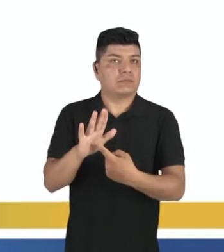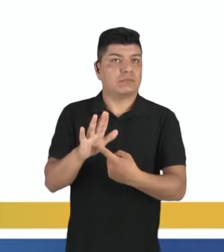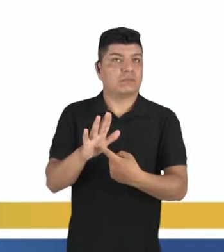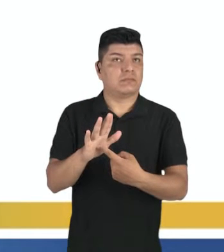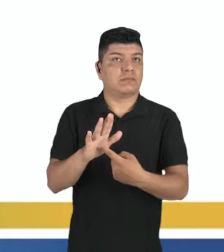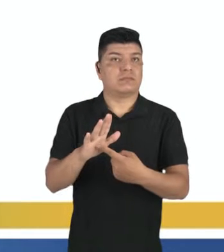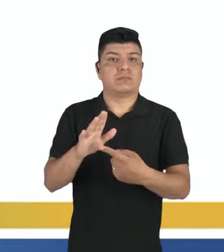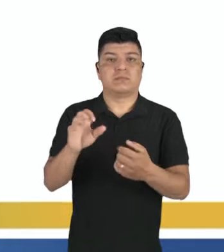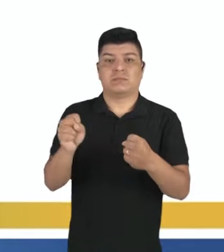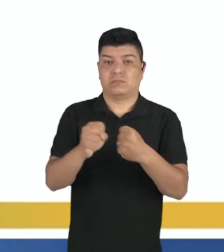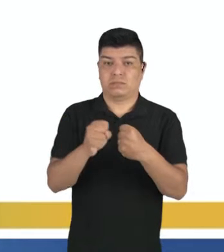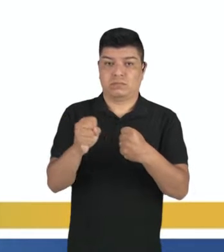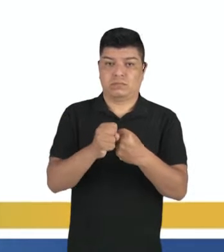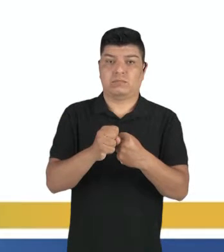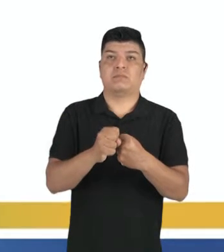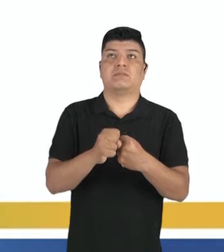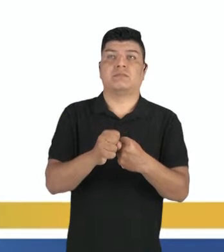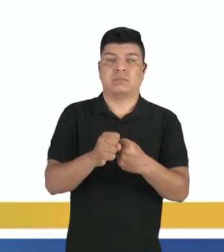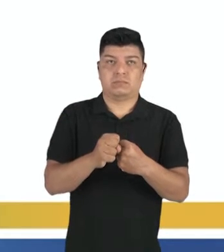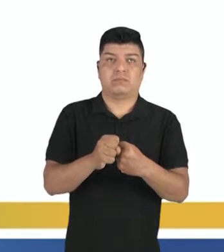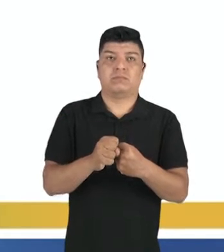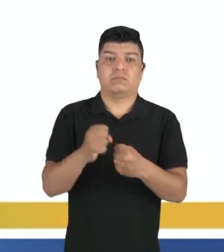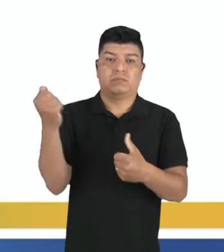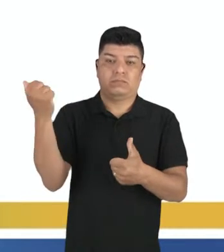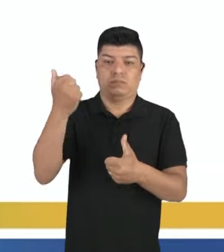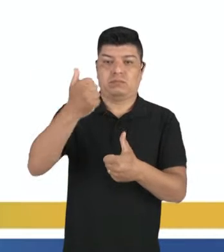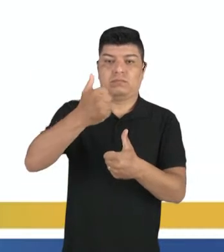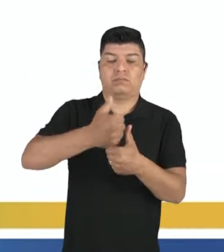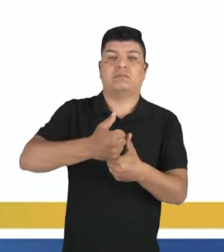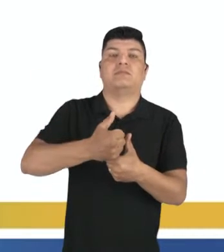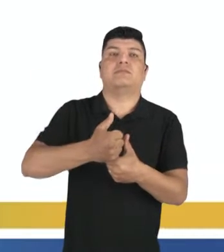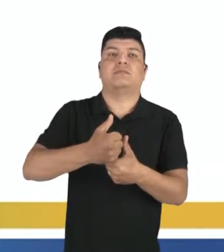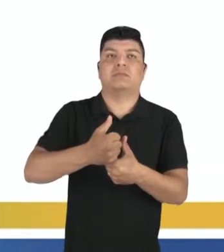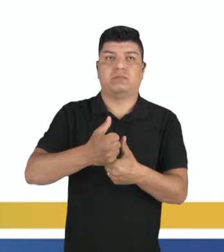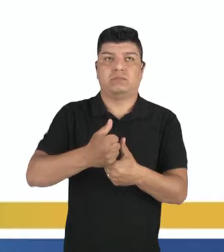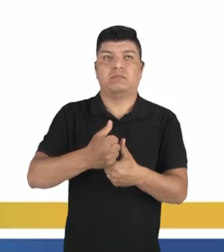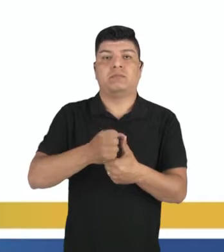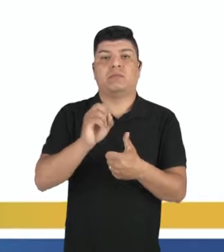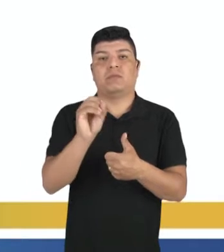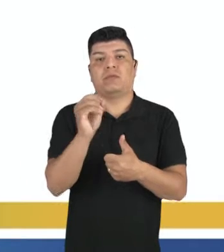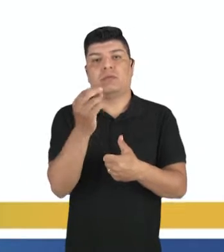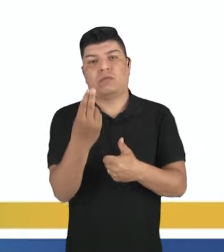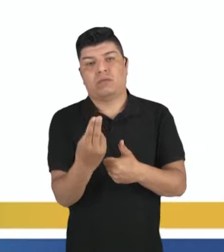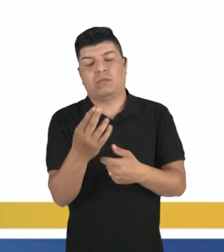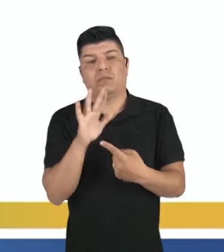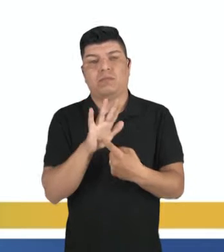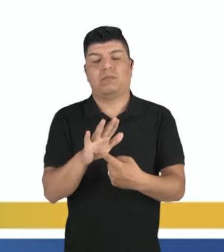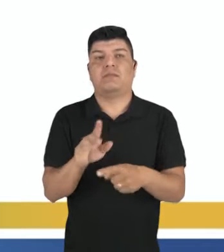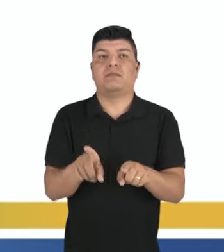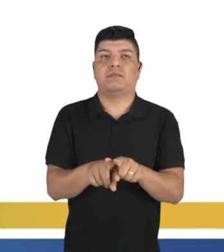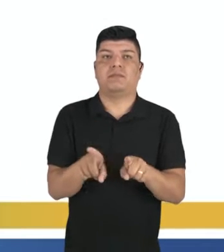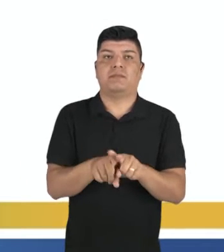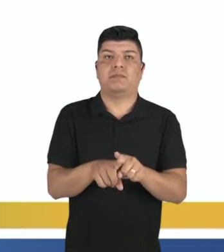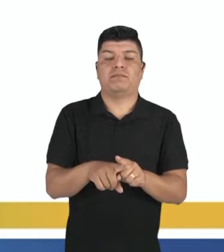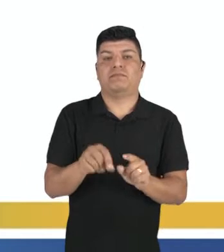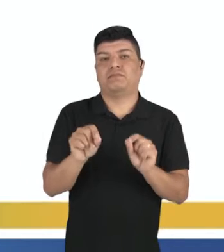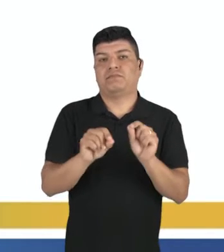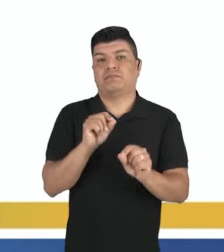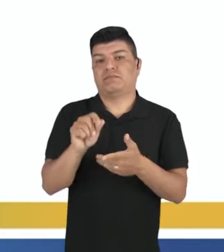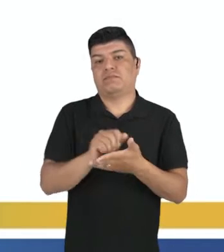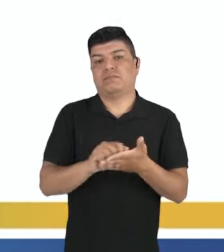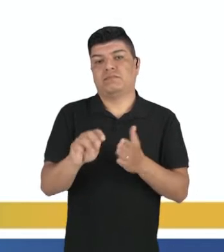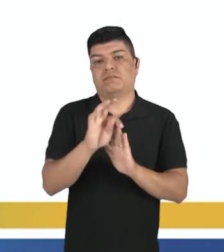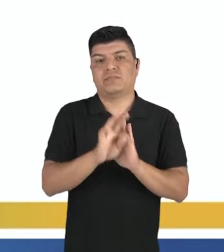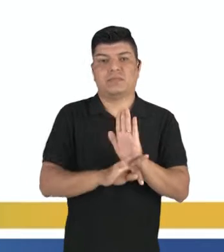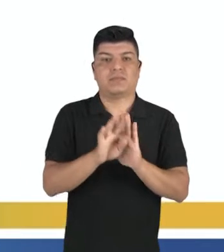de substantivos. Ele vai substituir ou representar. É aquela lógica, você vai escrever